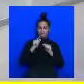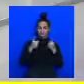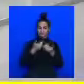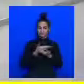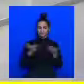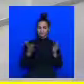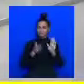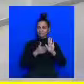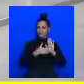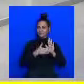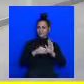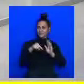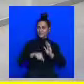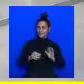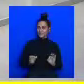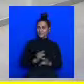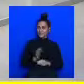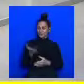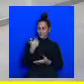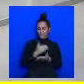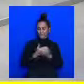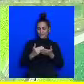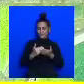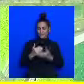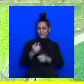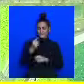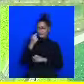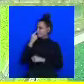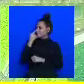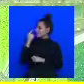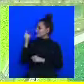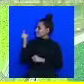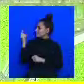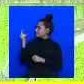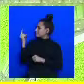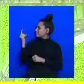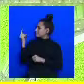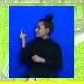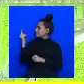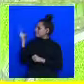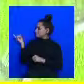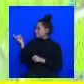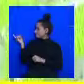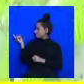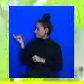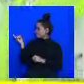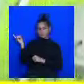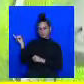Boa sorte para você. Apostas em mãos, aqui tudo pronto. Vamos começar. Bolas posicionadas. Valendo.